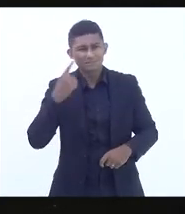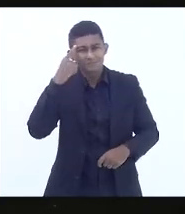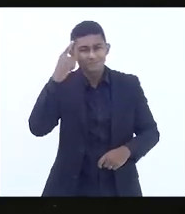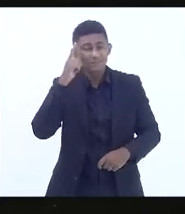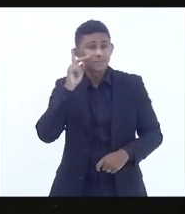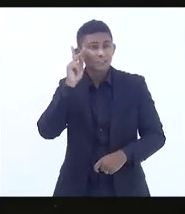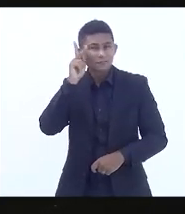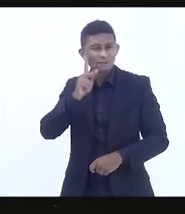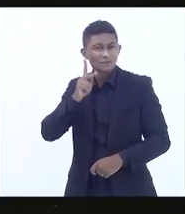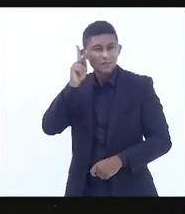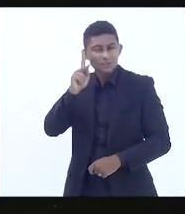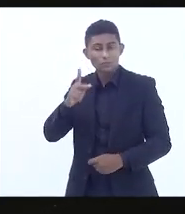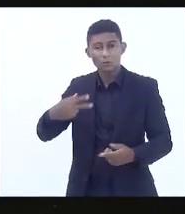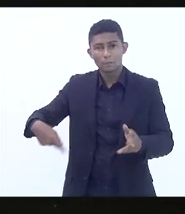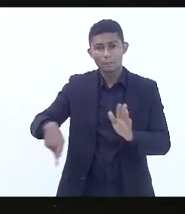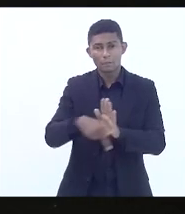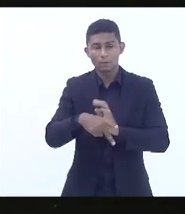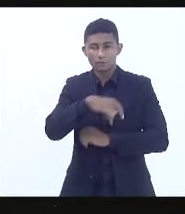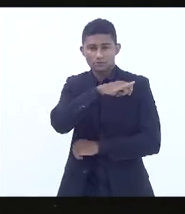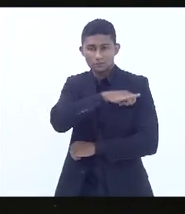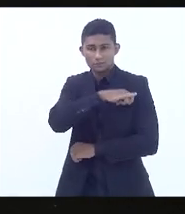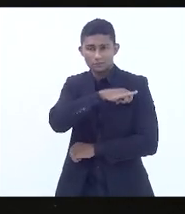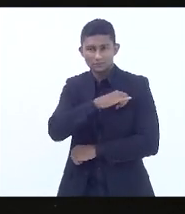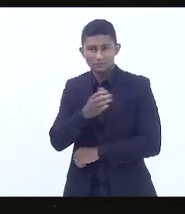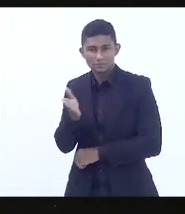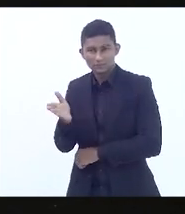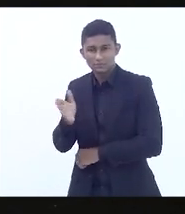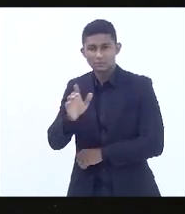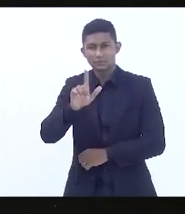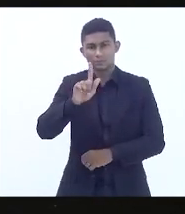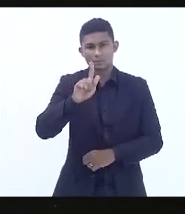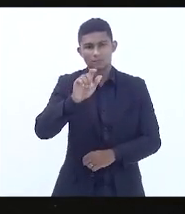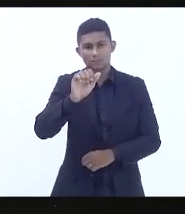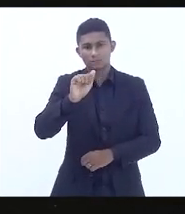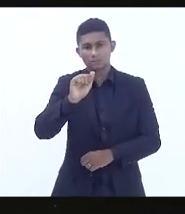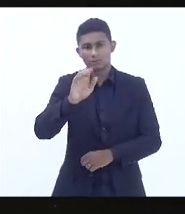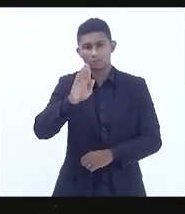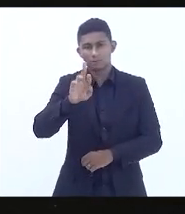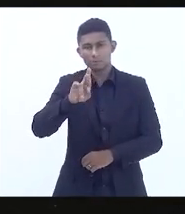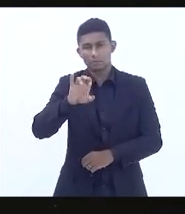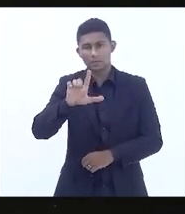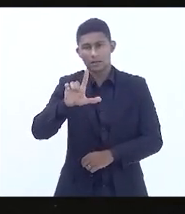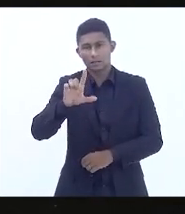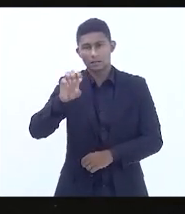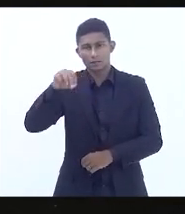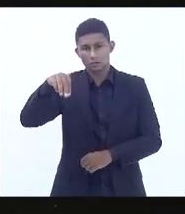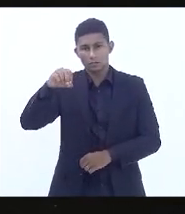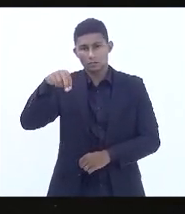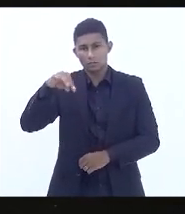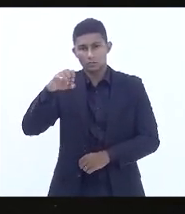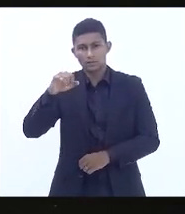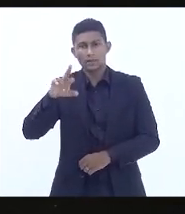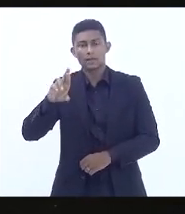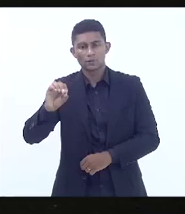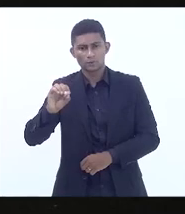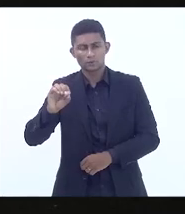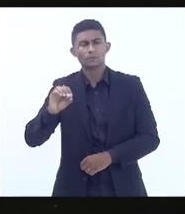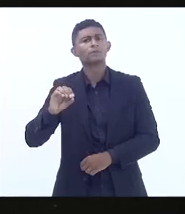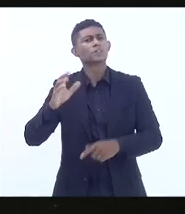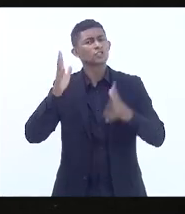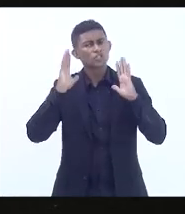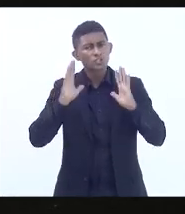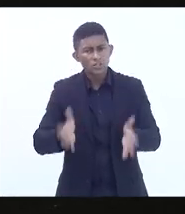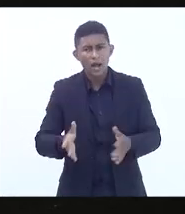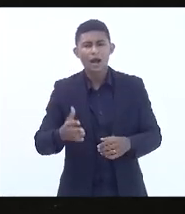do Rio de Janeiro, Gabriel Monteiro. Eu que já fui defensor dele aqui,